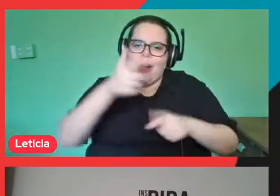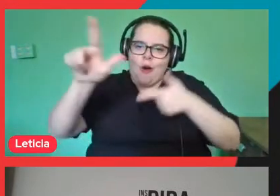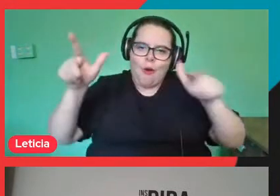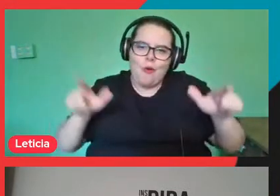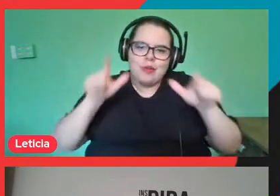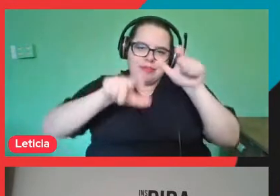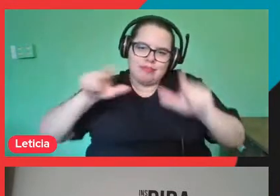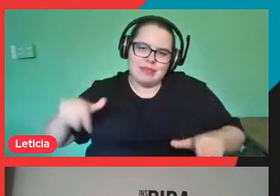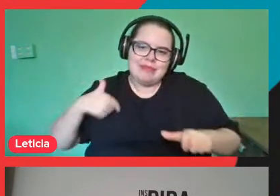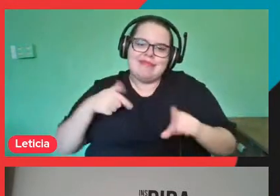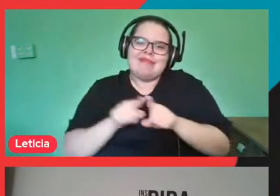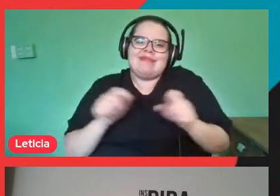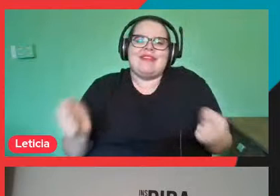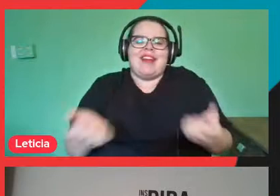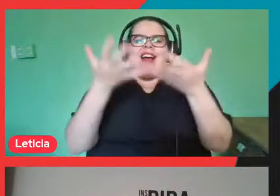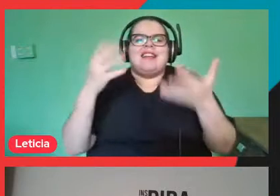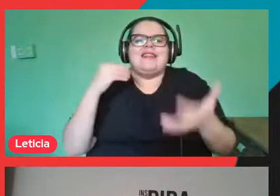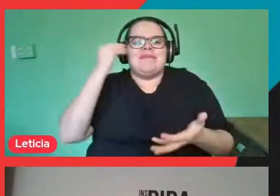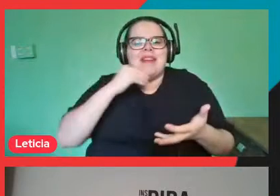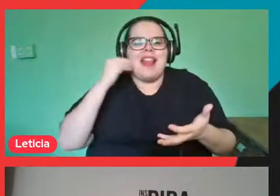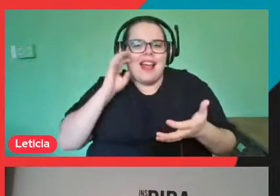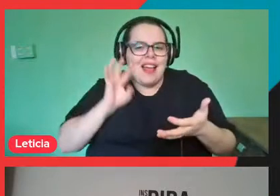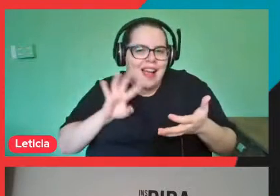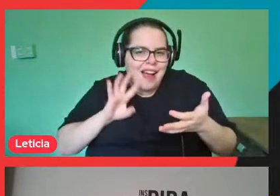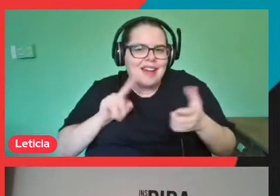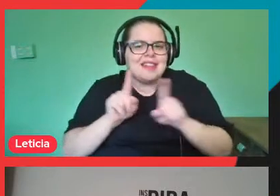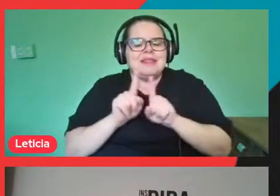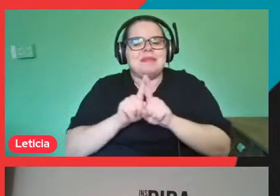inspirar. Então, acho que foi uma experiência muito legal nesse